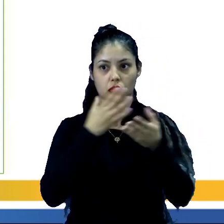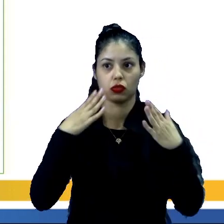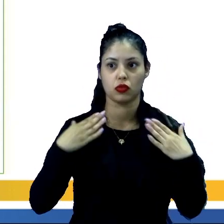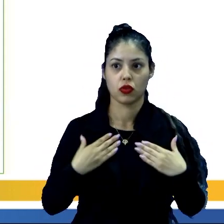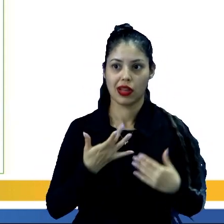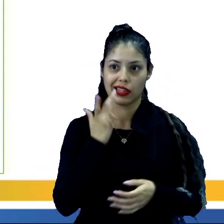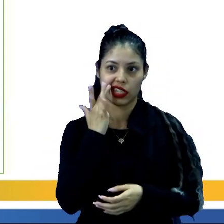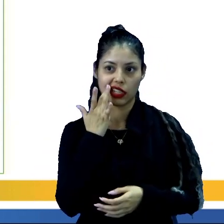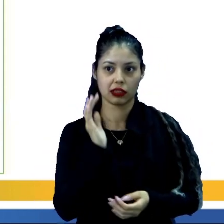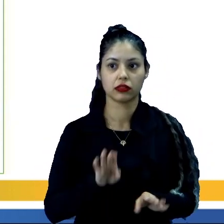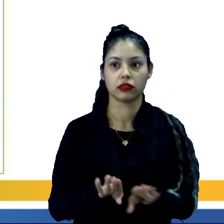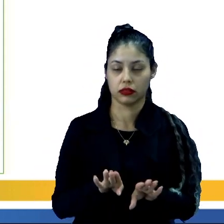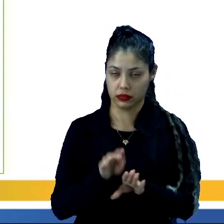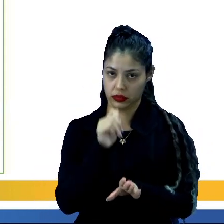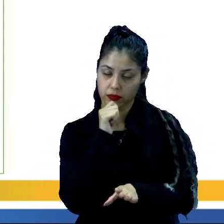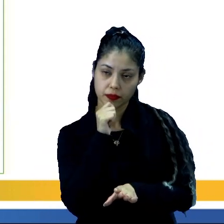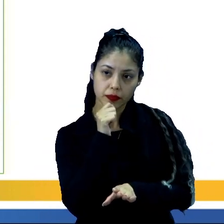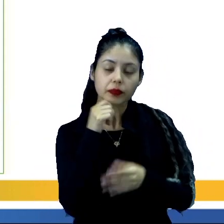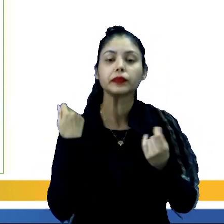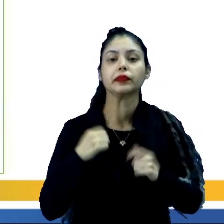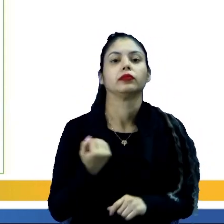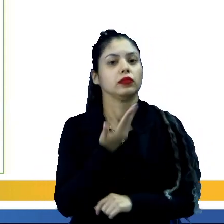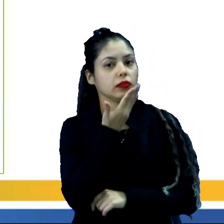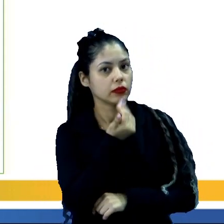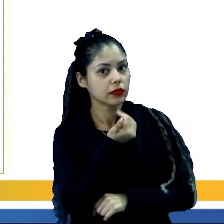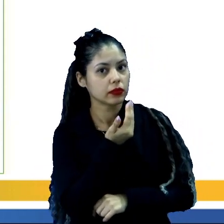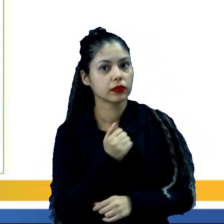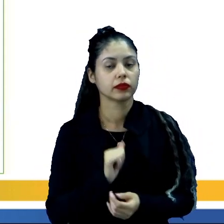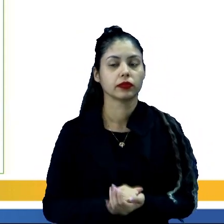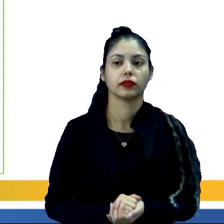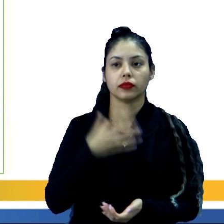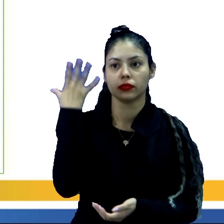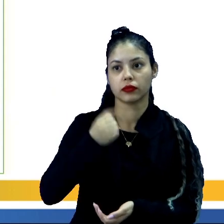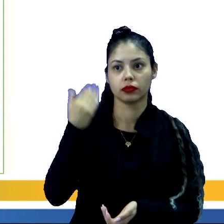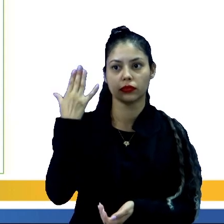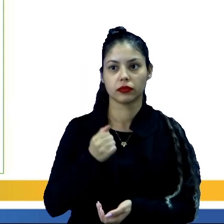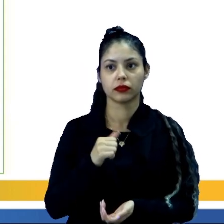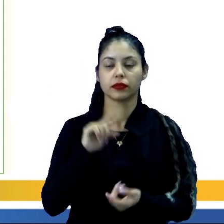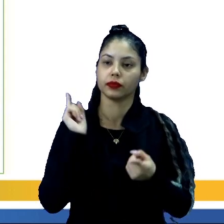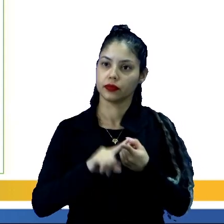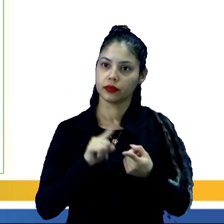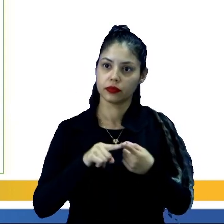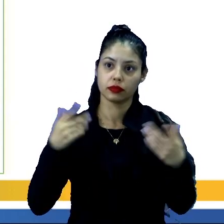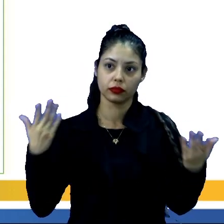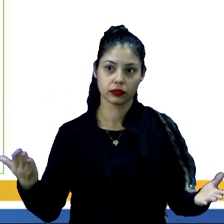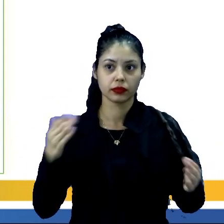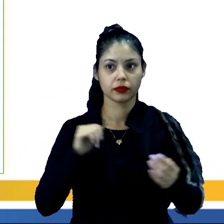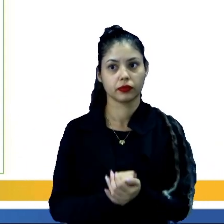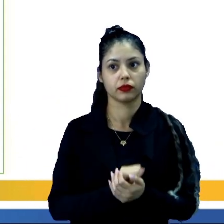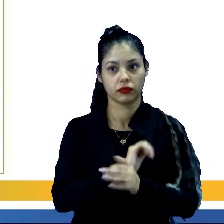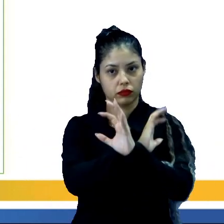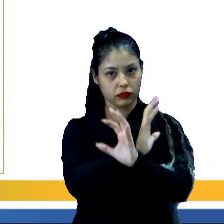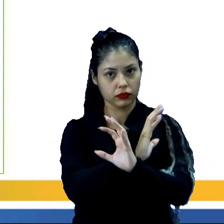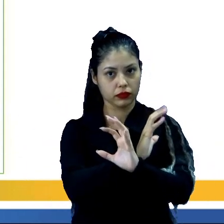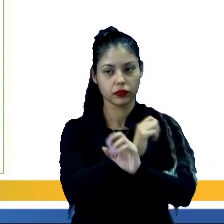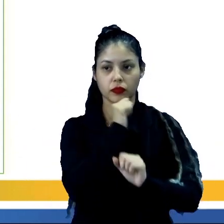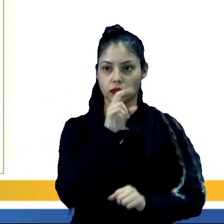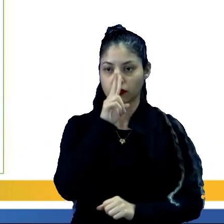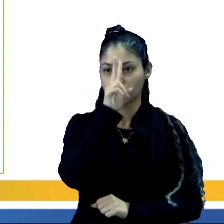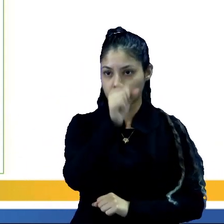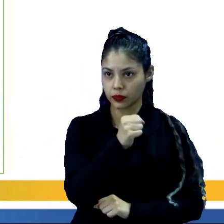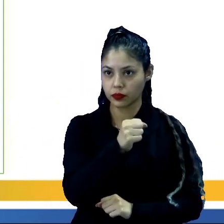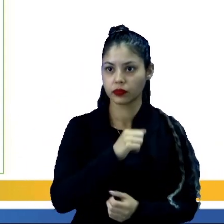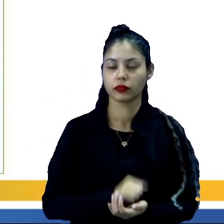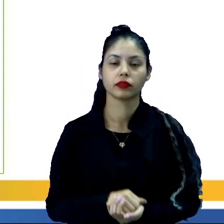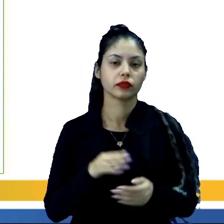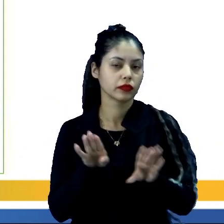ossos e dentes, né? Então a gente sempre fala que precisa beber bastante leite, exatamente para que os nossos ossos fiquem